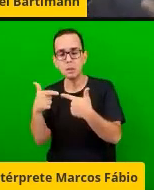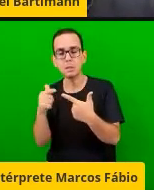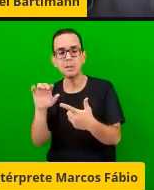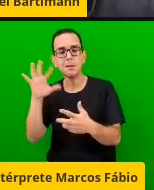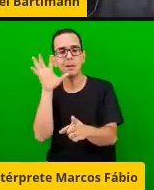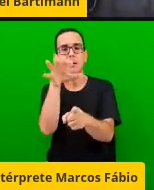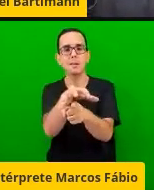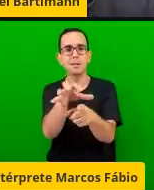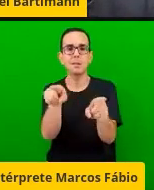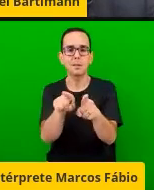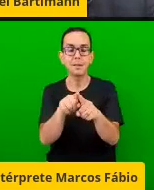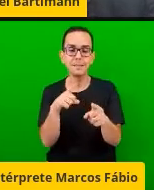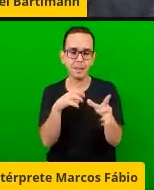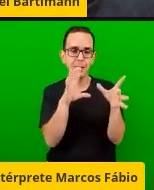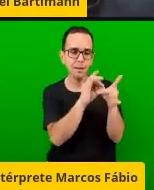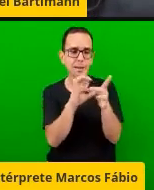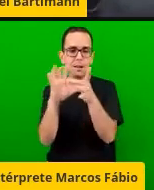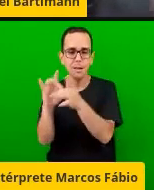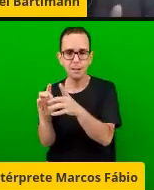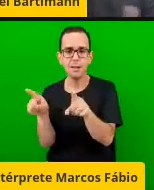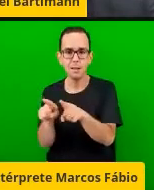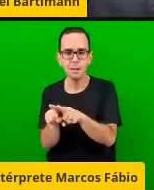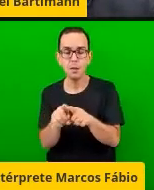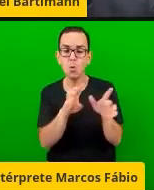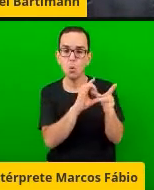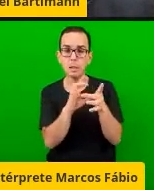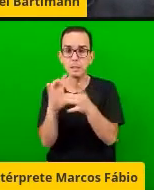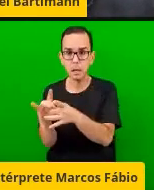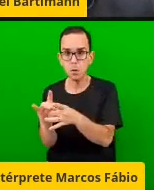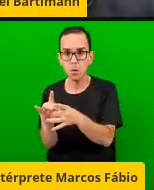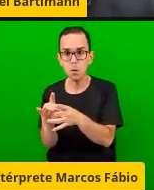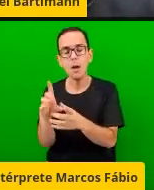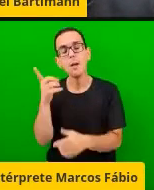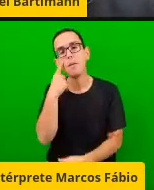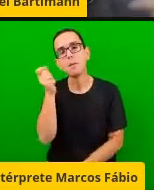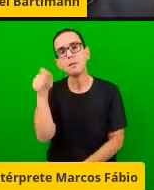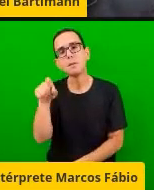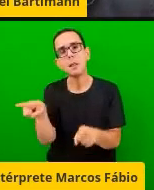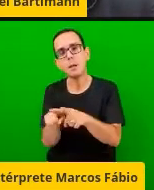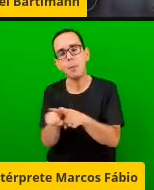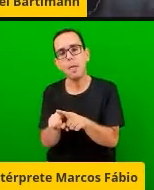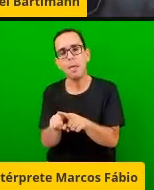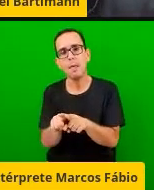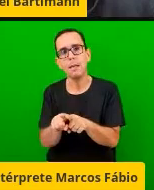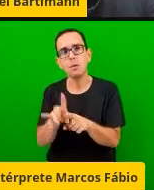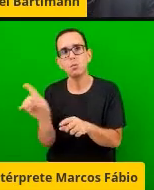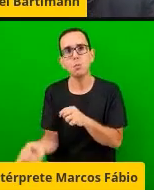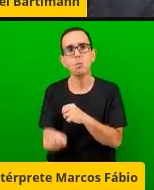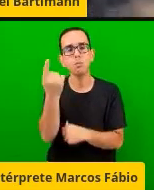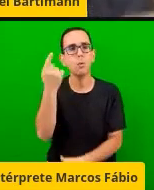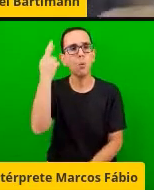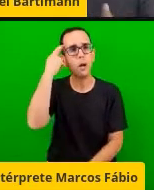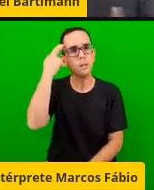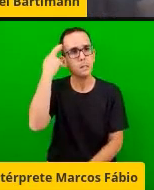Existe conexão entre os fenômenos. Conexão que é, como a analista já falou, inclusive um dos princípios do raciocínio geográfico,